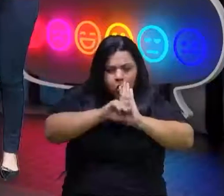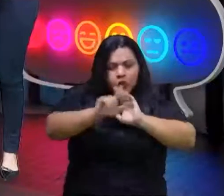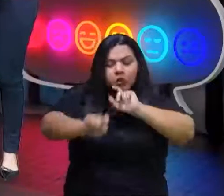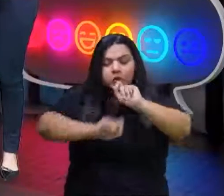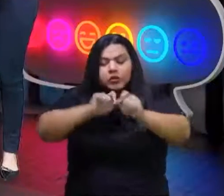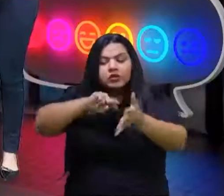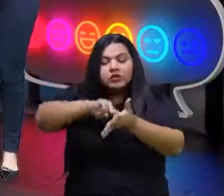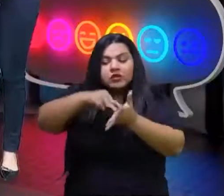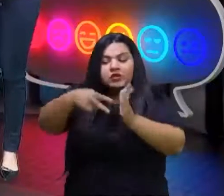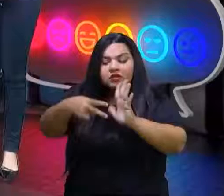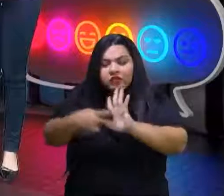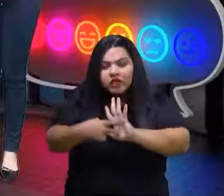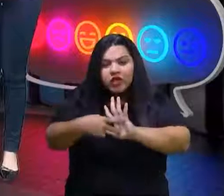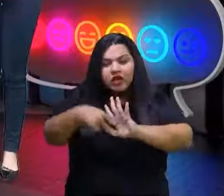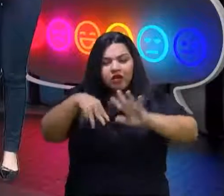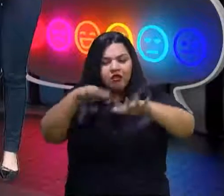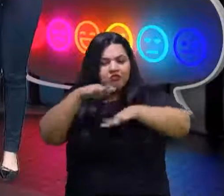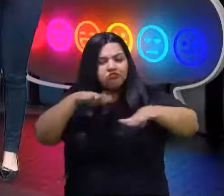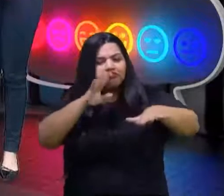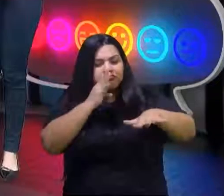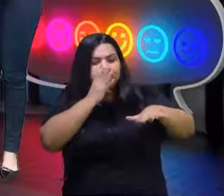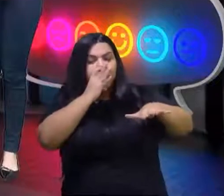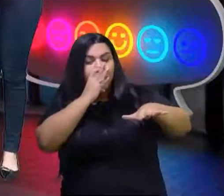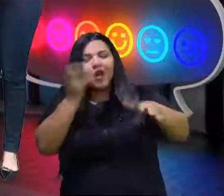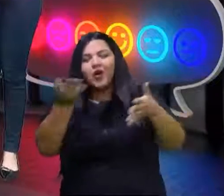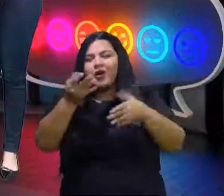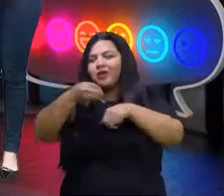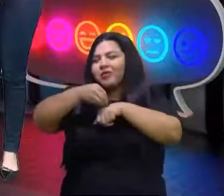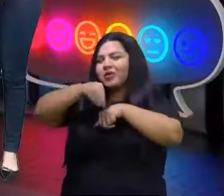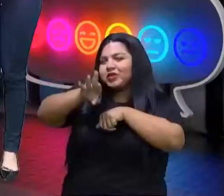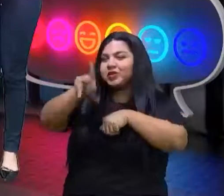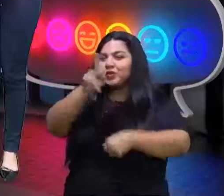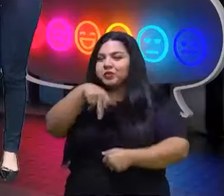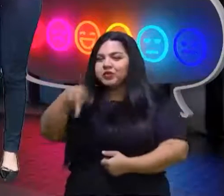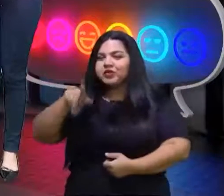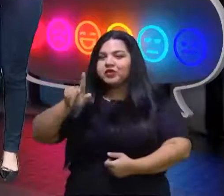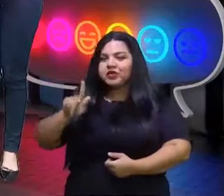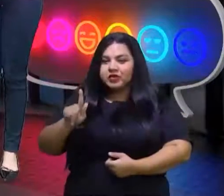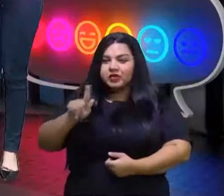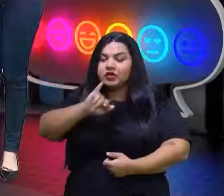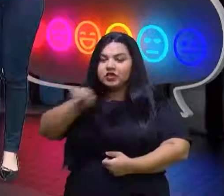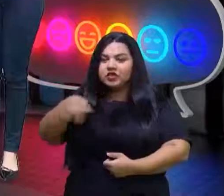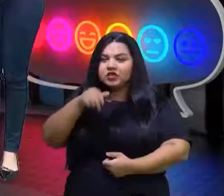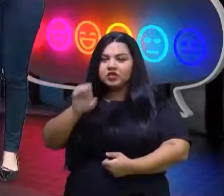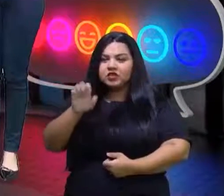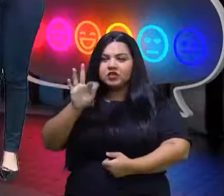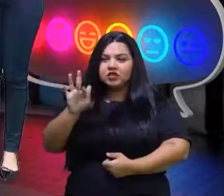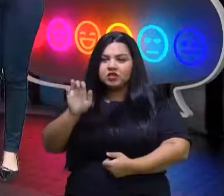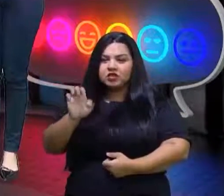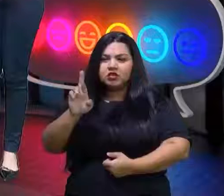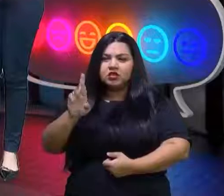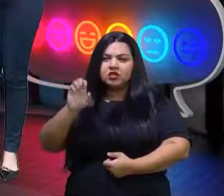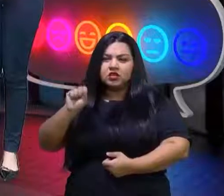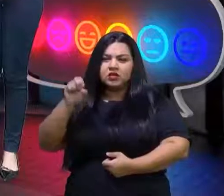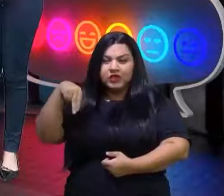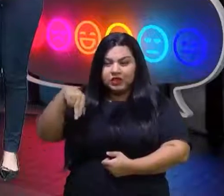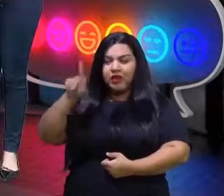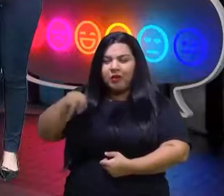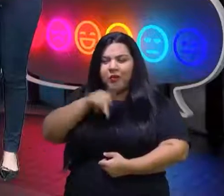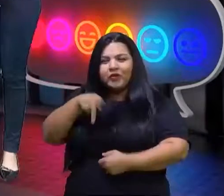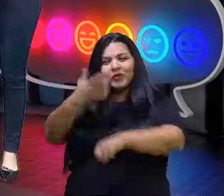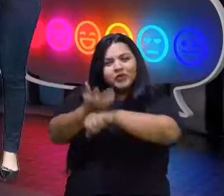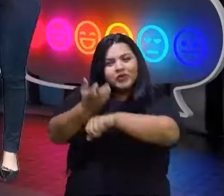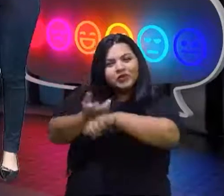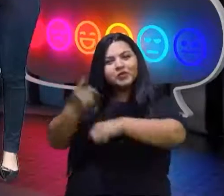uma paisagem, eu trouxe um recadinho especial do professor Jefferson de Geografia, que